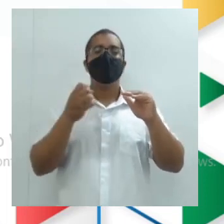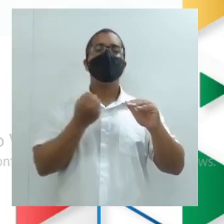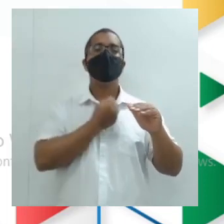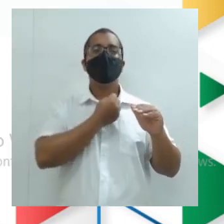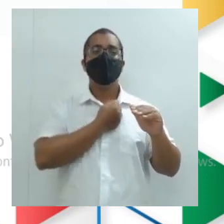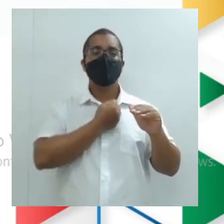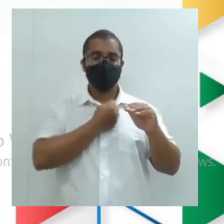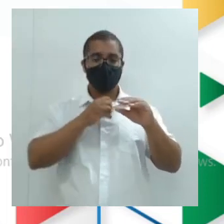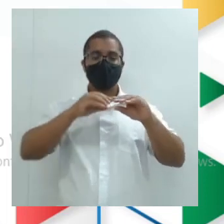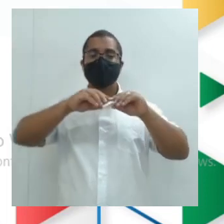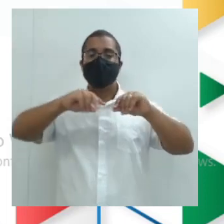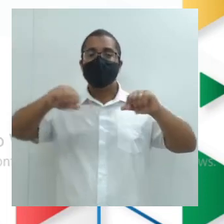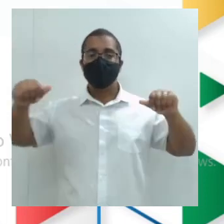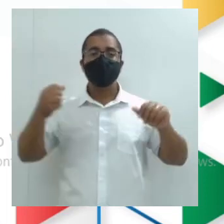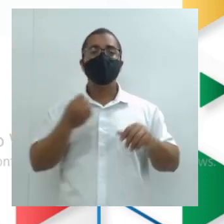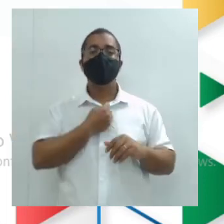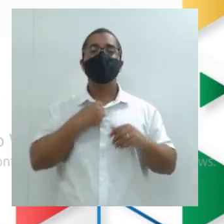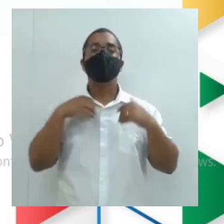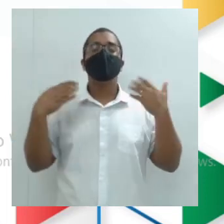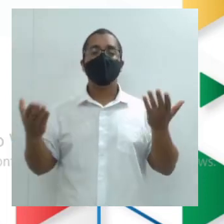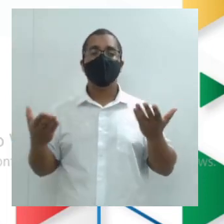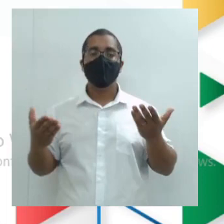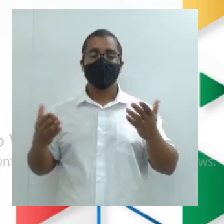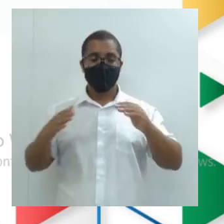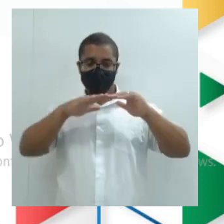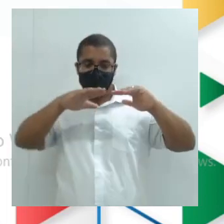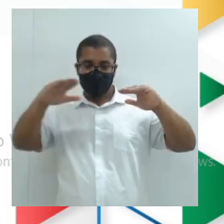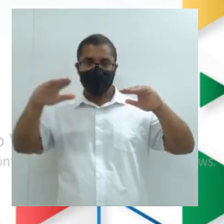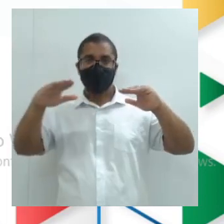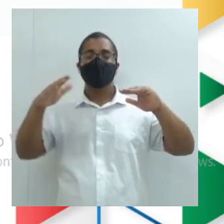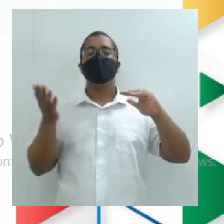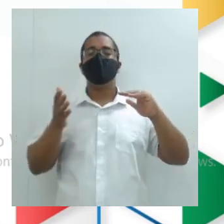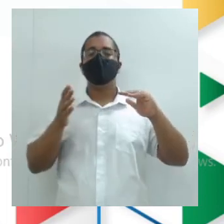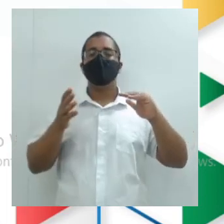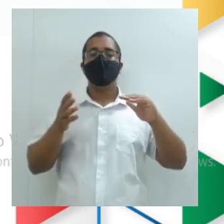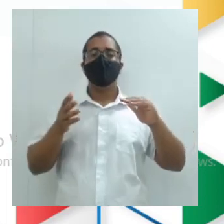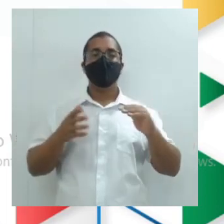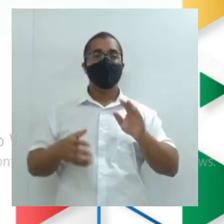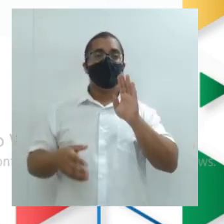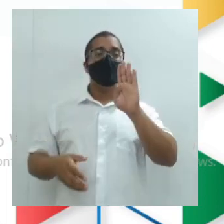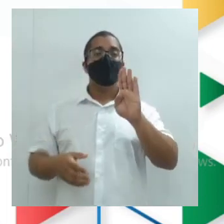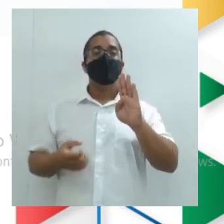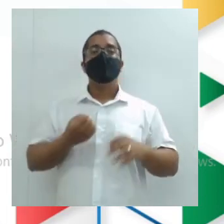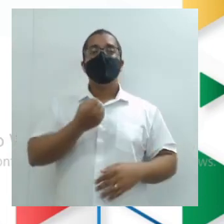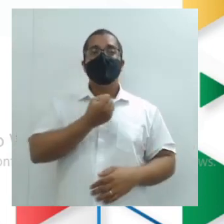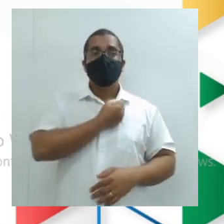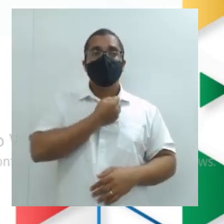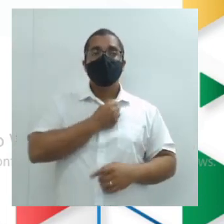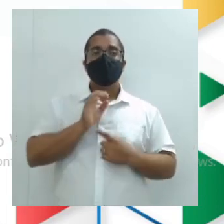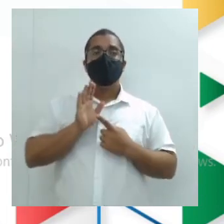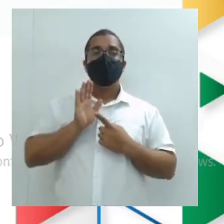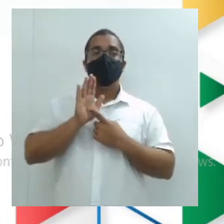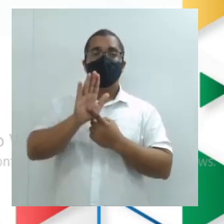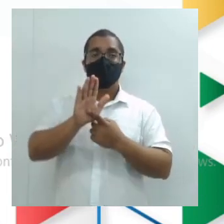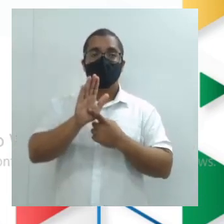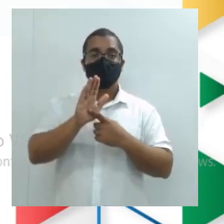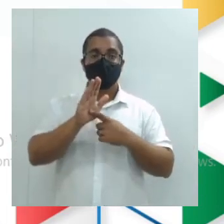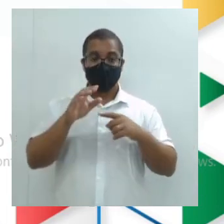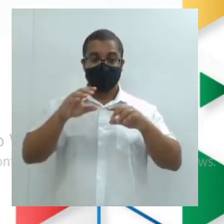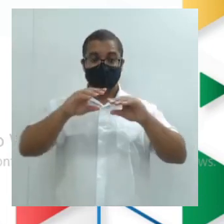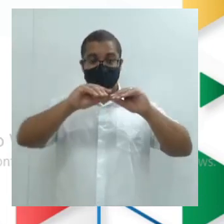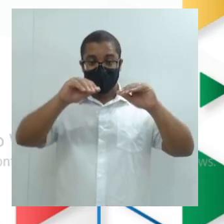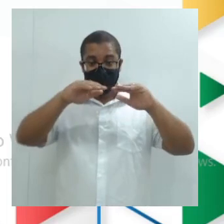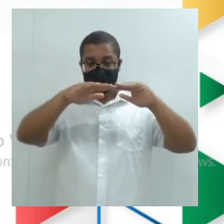andar térreo? Item B. Quais números indicam os andares abaixo